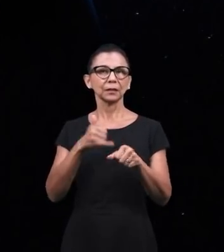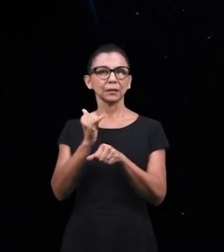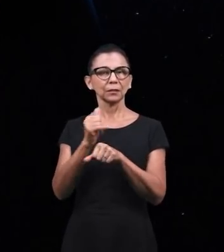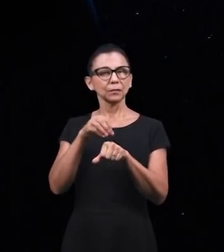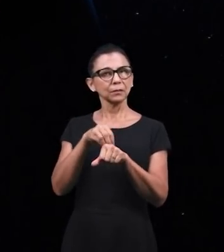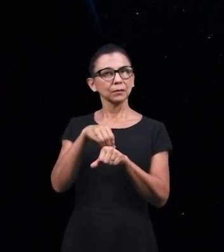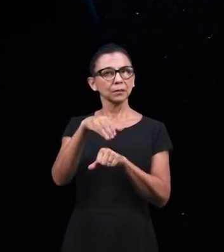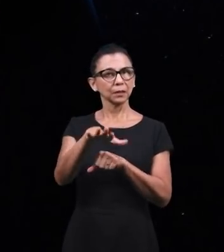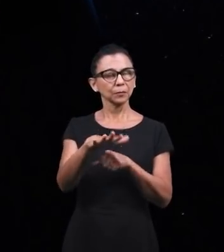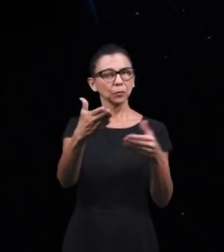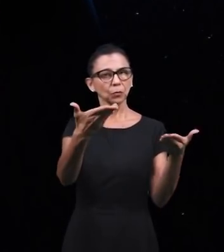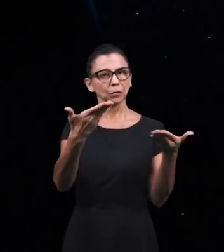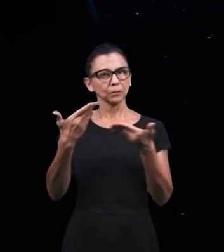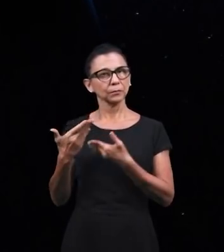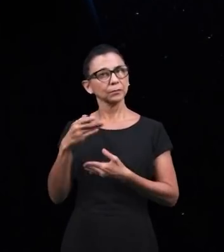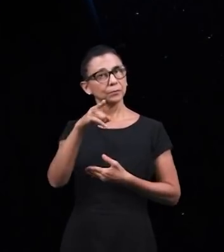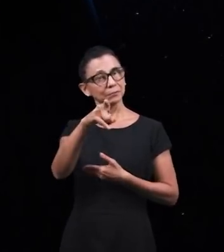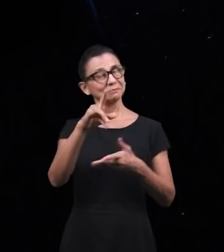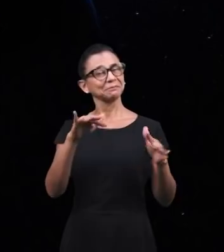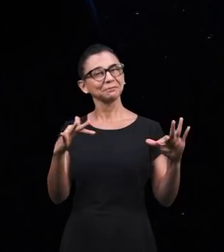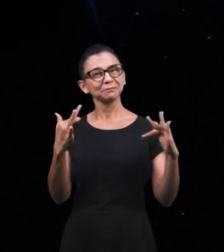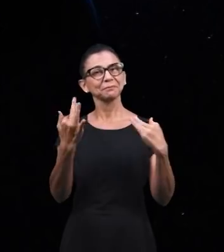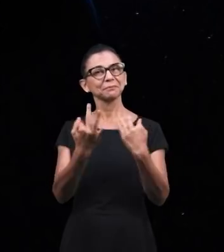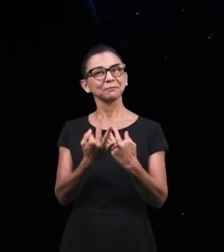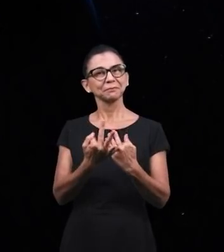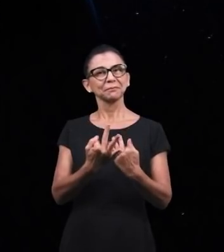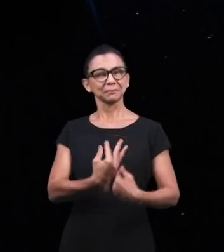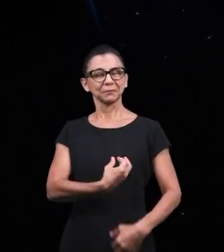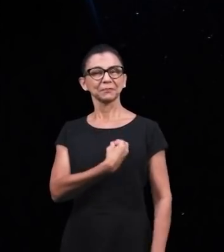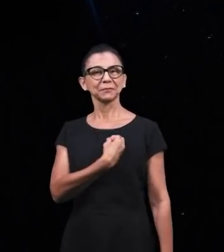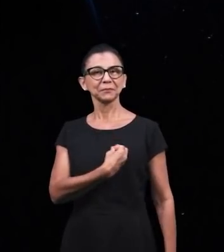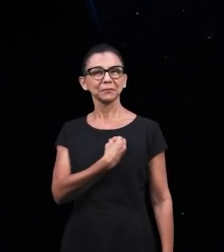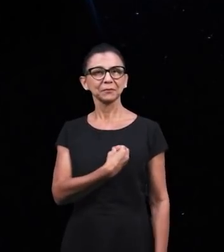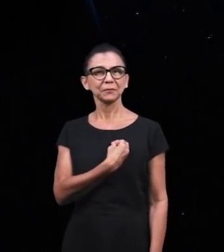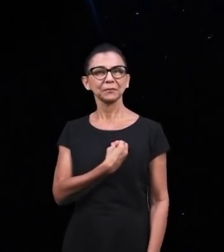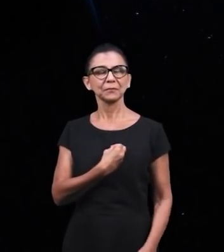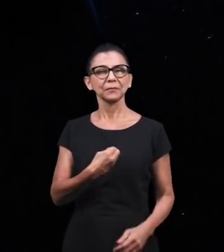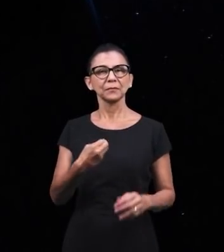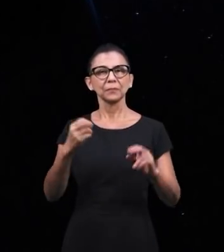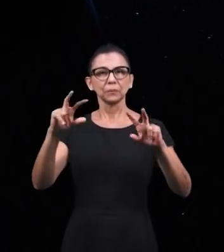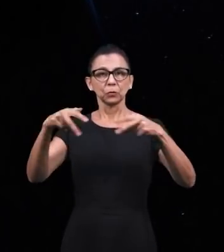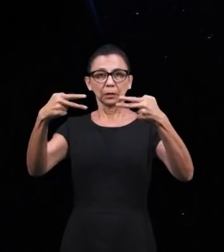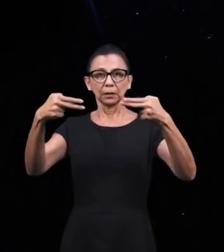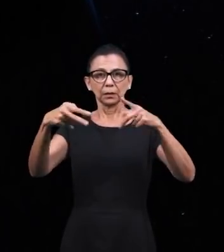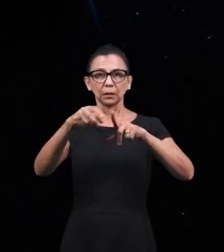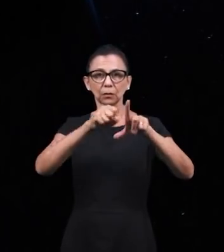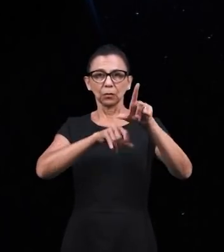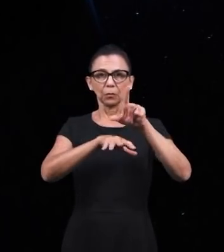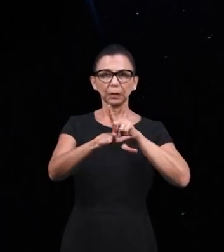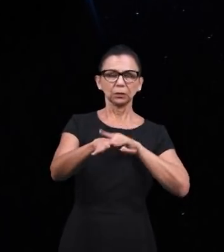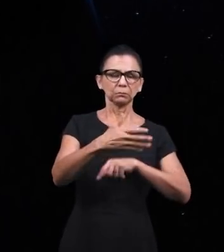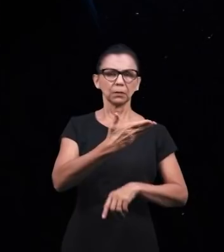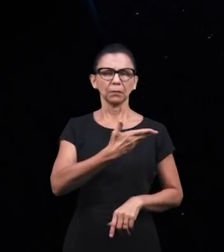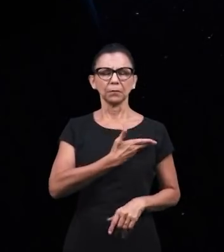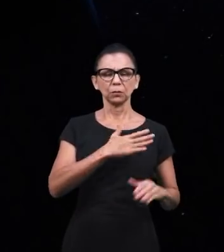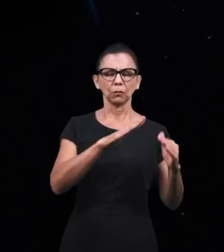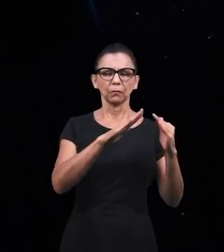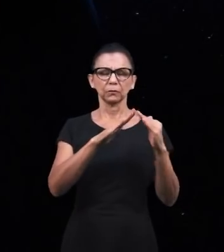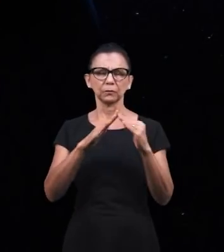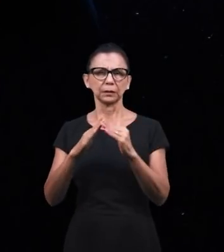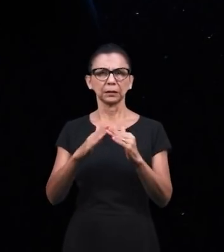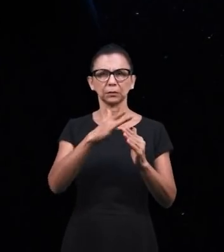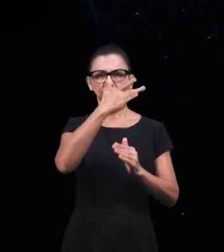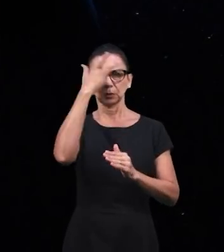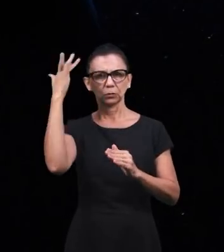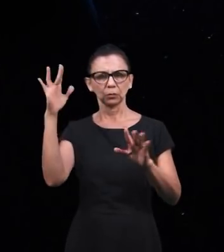transmitido por esse canal. Convidamos você e sua família para participarem. Compartilhe esse link, passe para amigos,